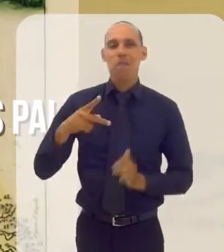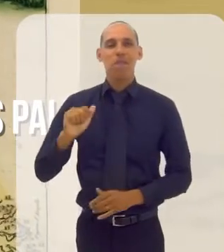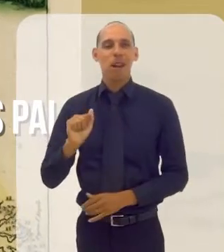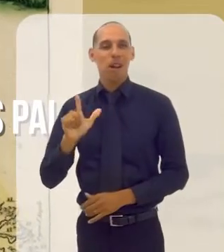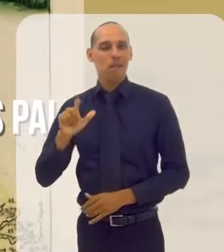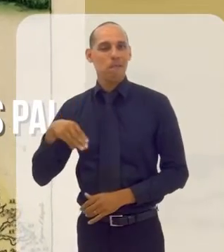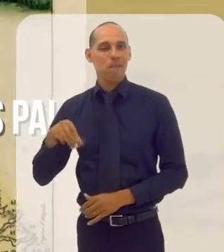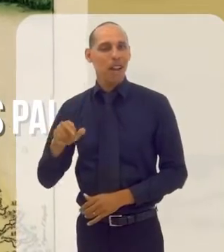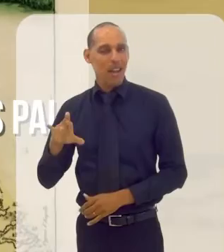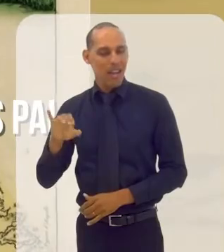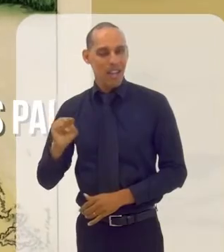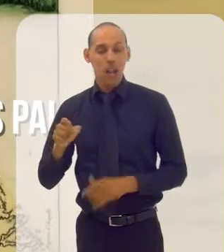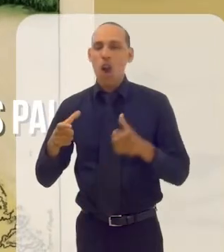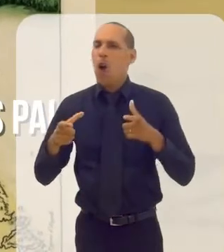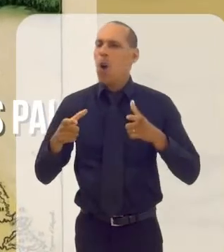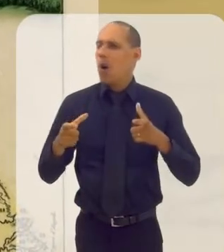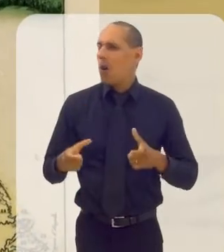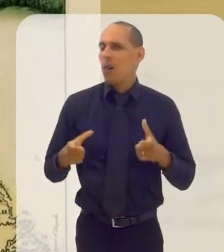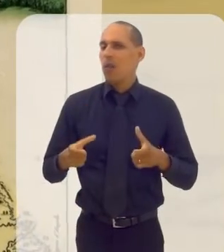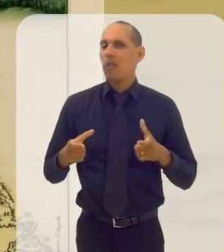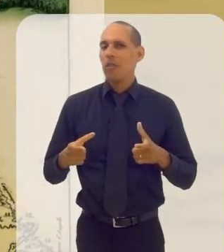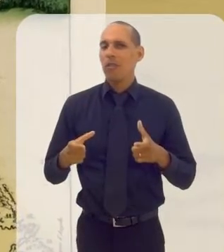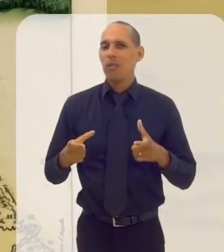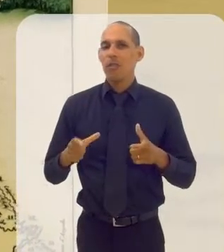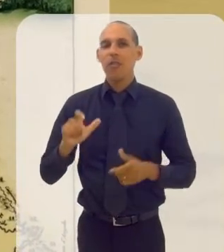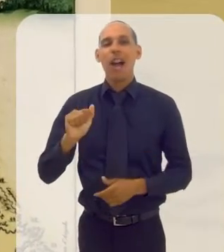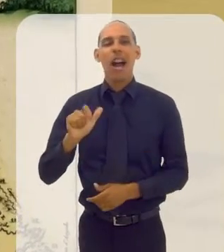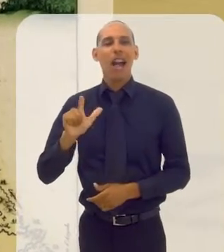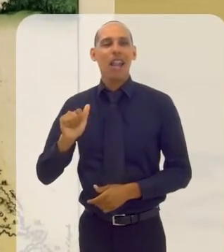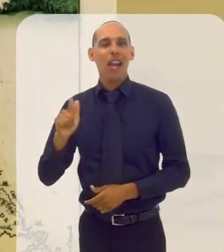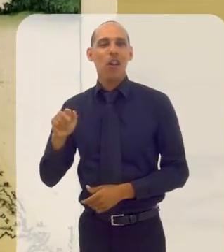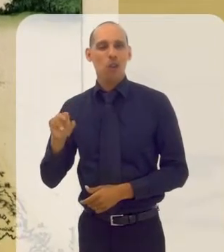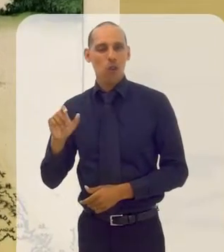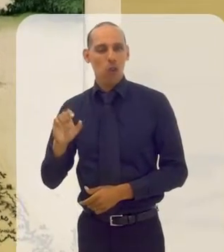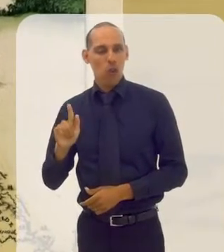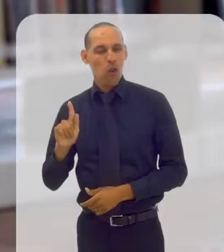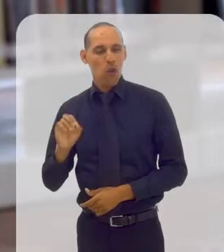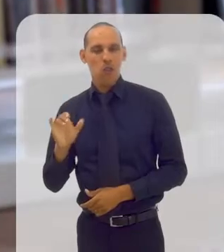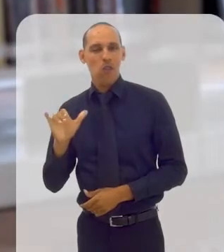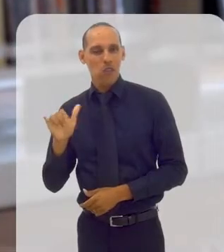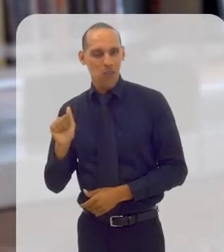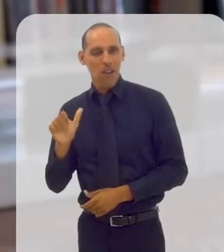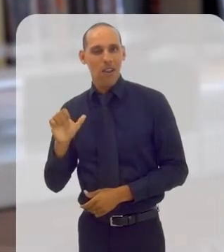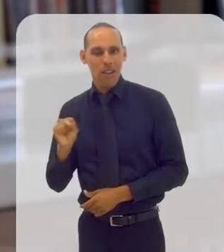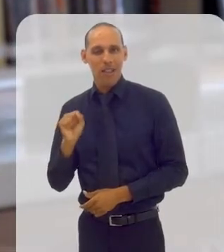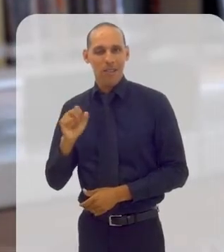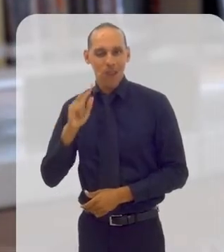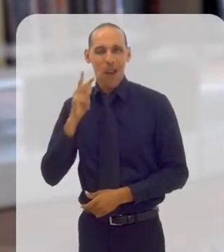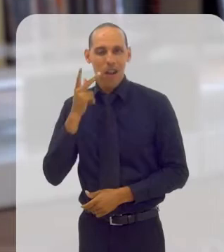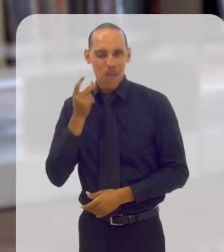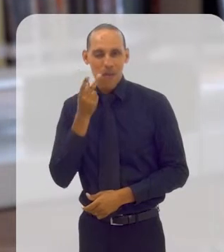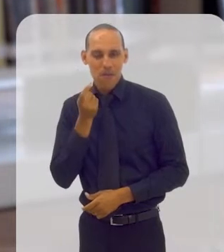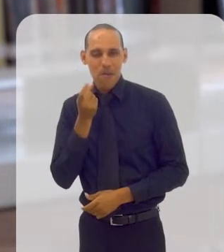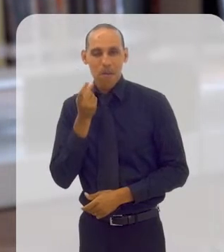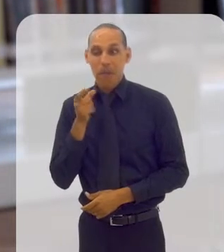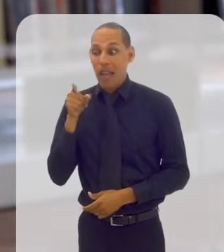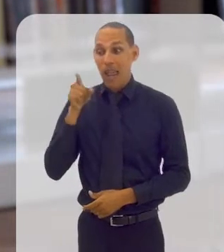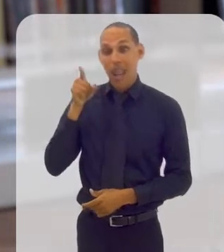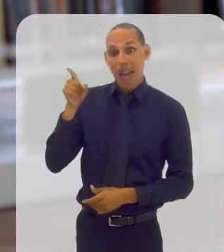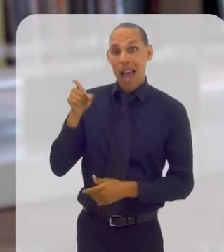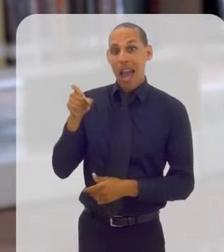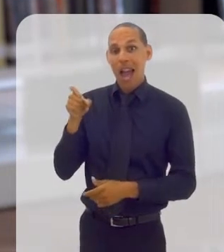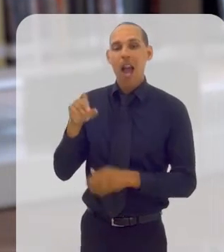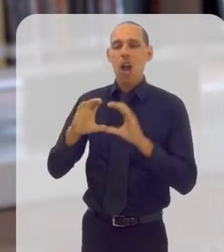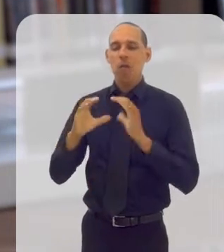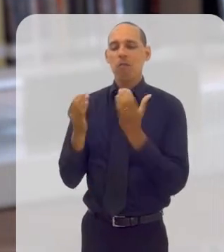dos Palmares, que ficou situado na região do Alagoas. E era uma das comunidades em que pessoas negras